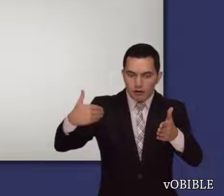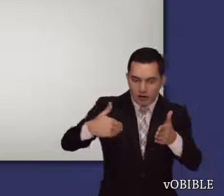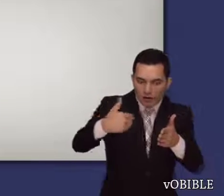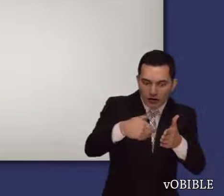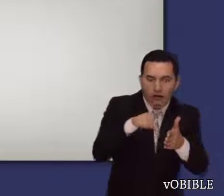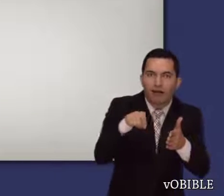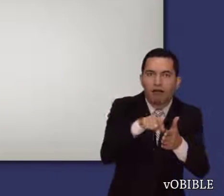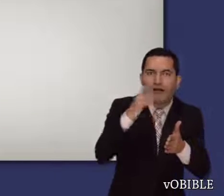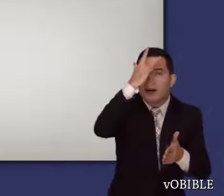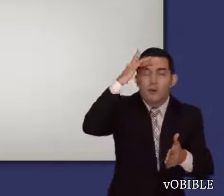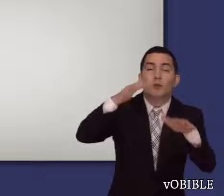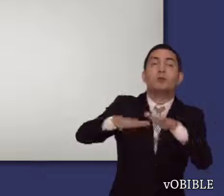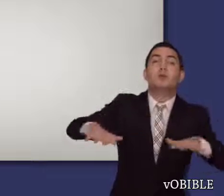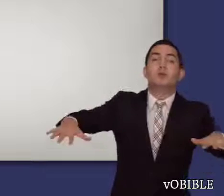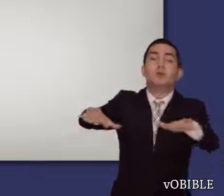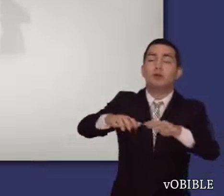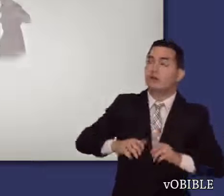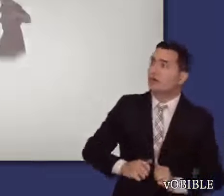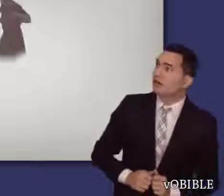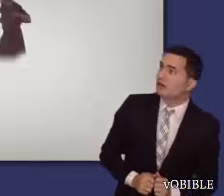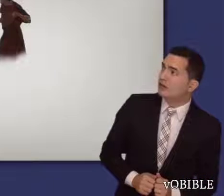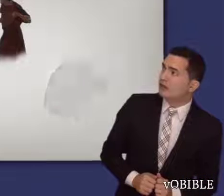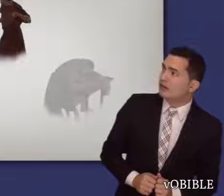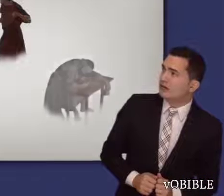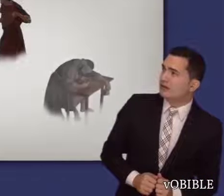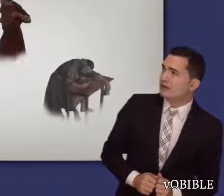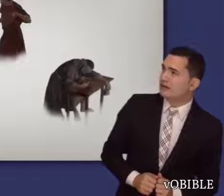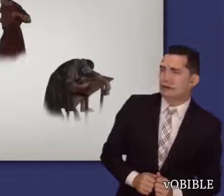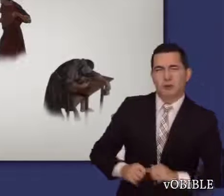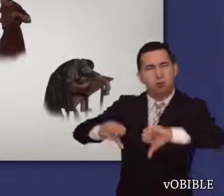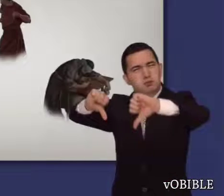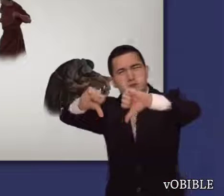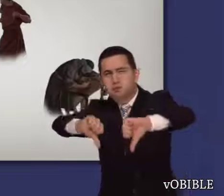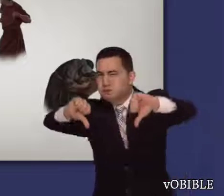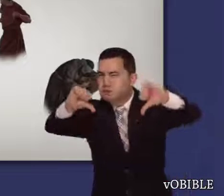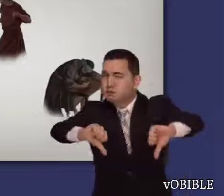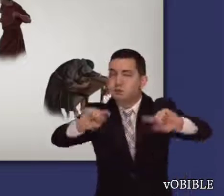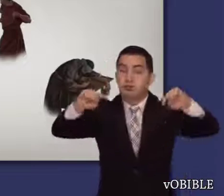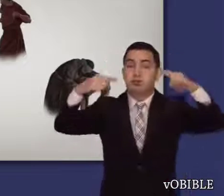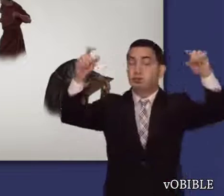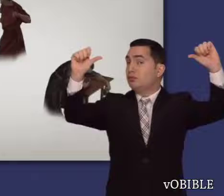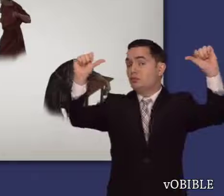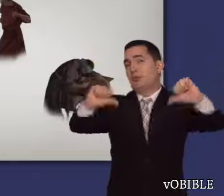No capítulo 3, Paulo descreve como as pessoas seriam nos últimos dias do mundo de Satanás.